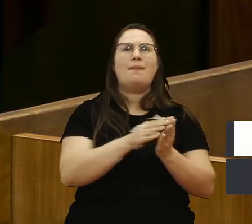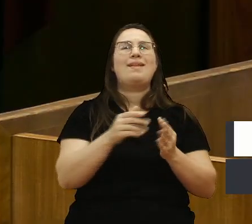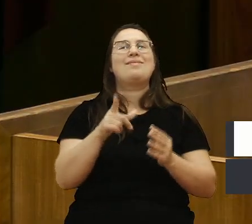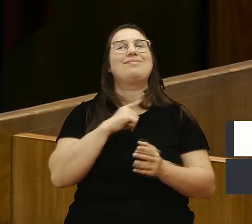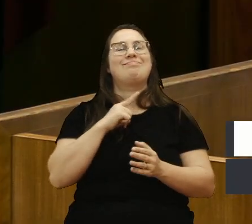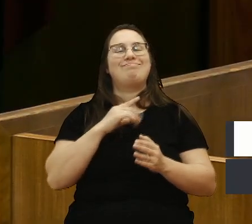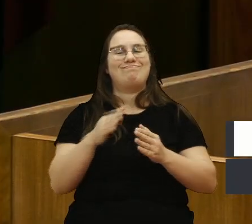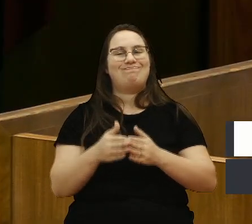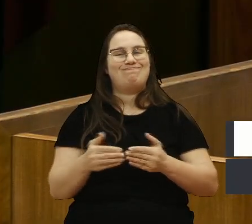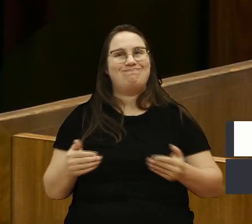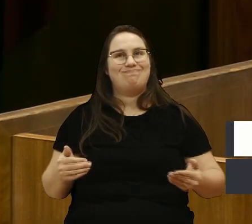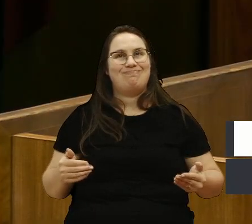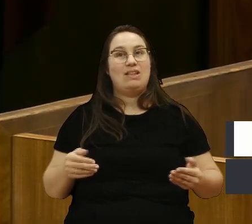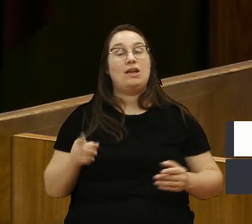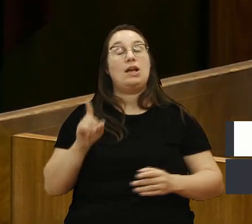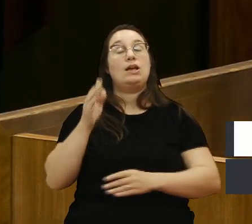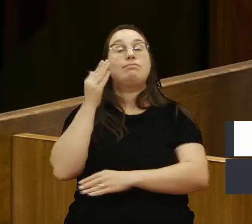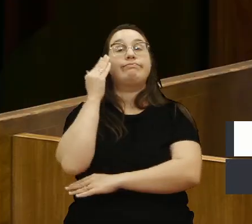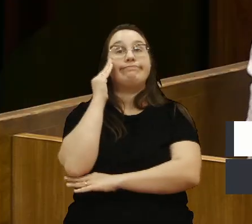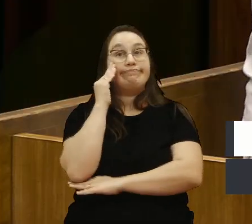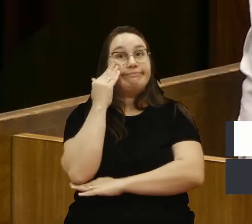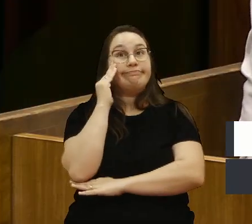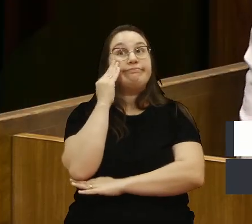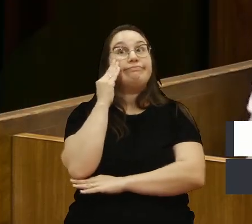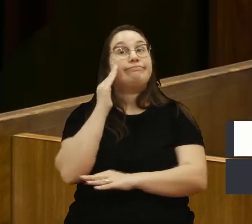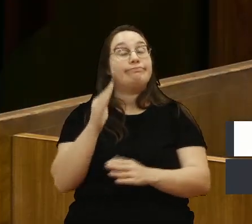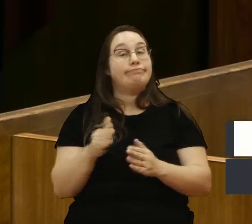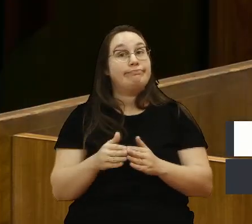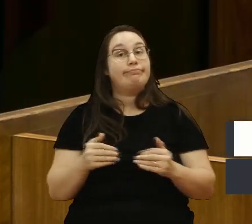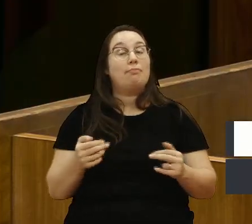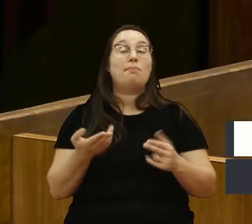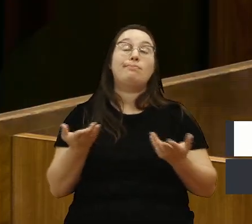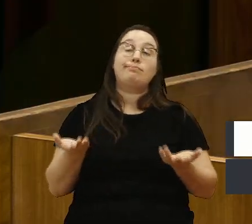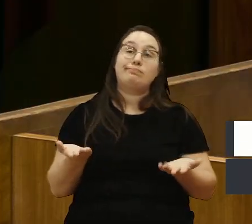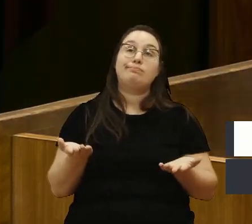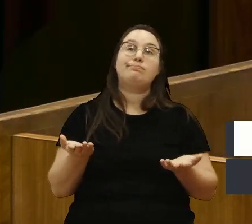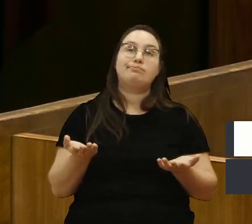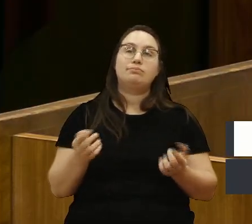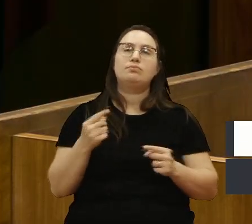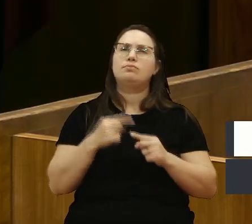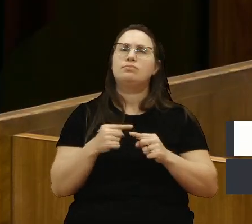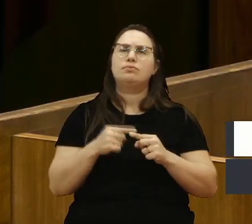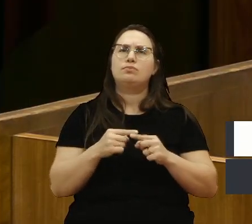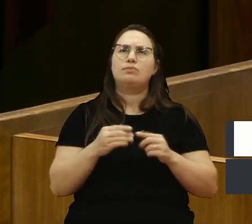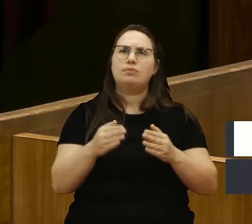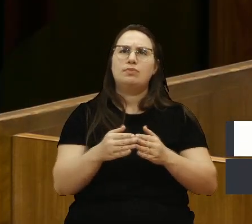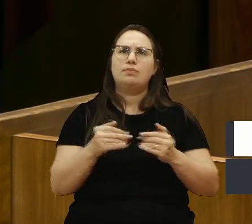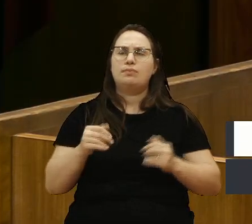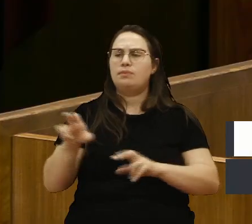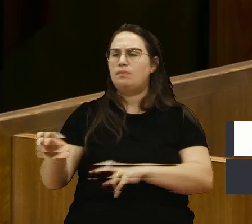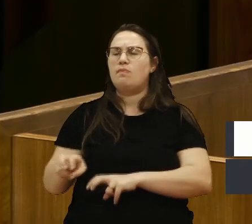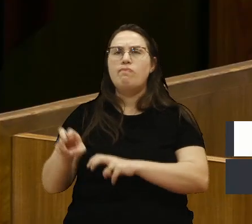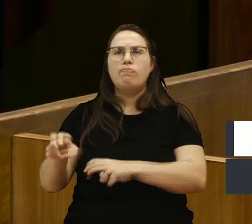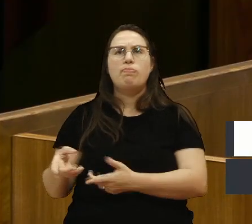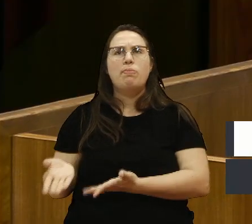licença. Ah, licença, pois é. Por que não pode ter a licença o agricultor?